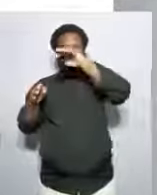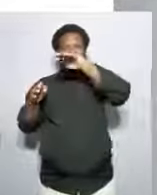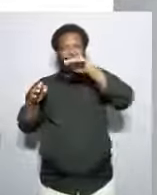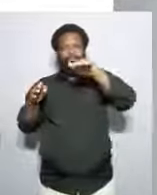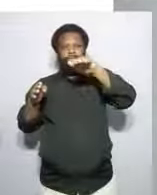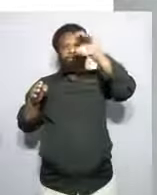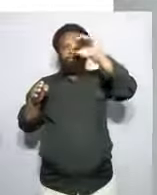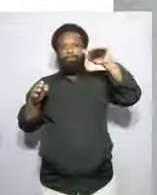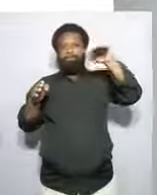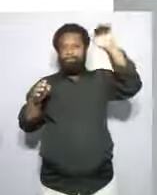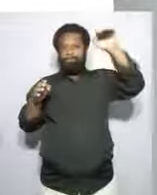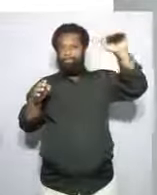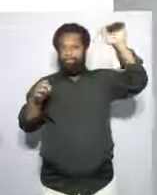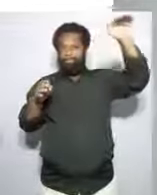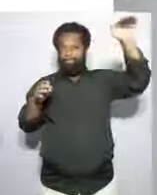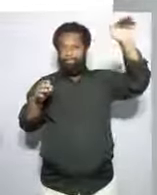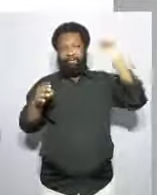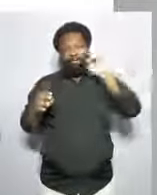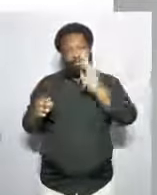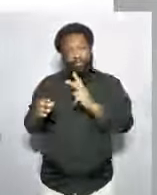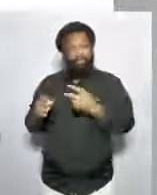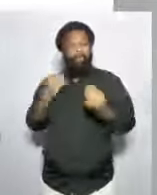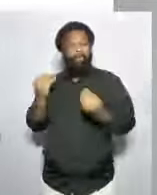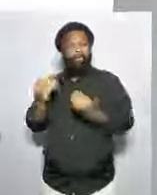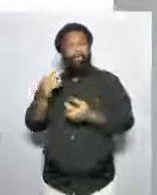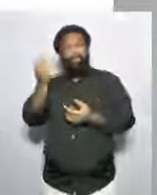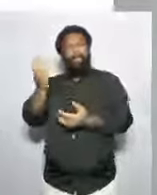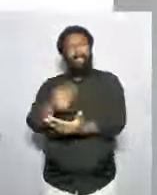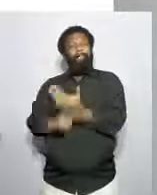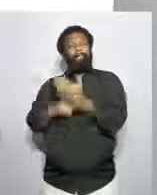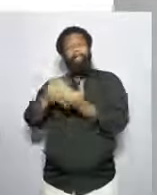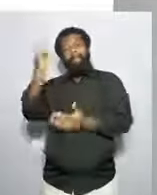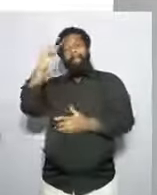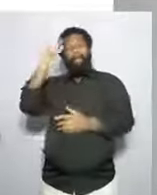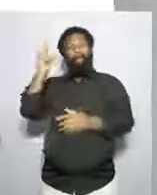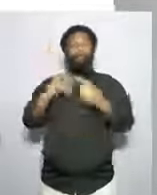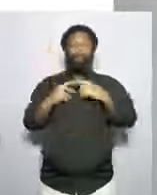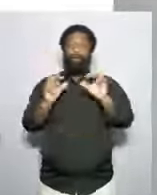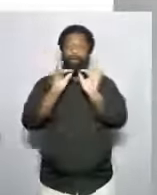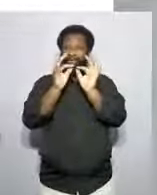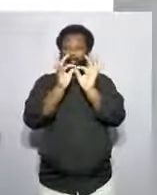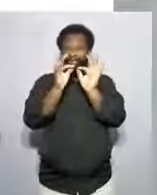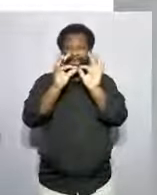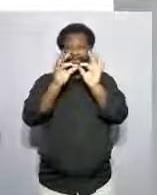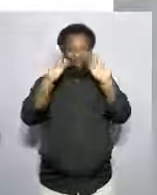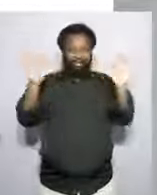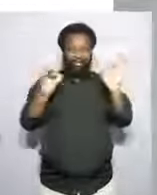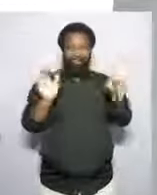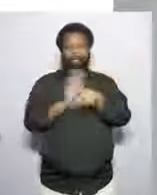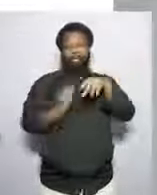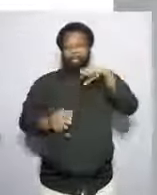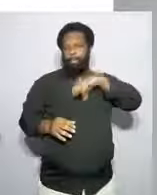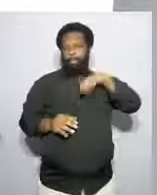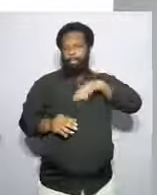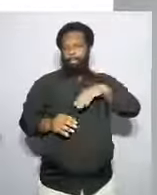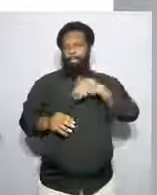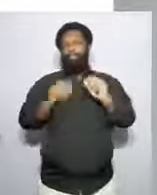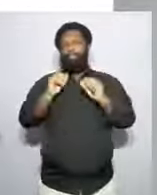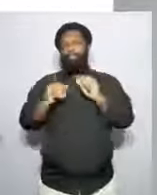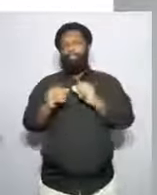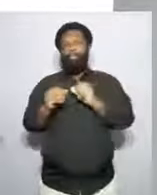começa e onde termina, para poder fazer essa divisão, a gente lembra de uma frase que pode ajudar. A frase é a